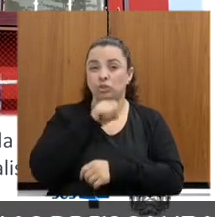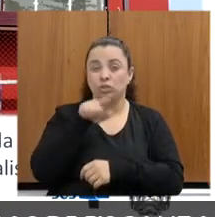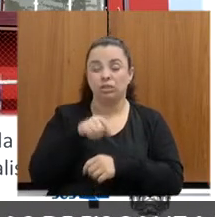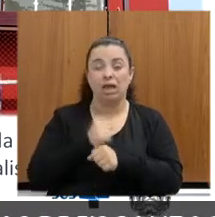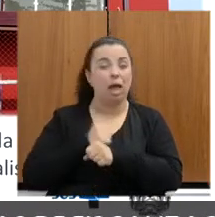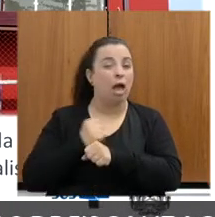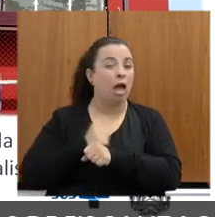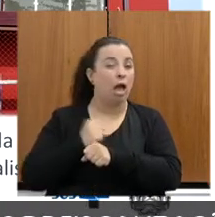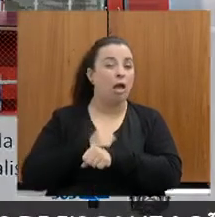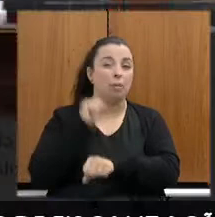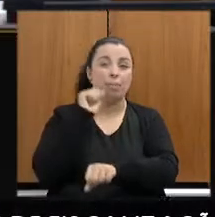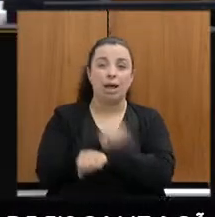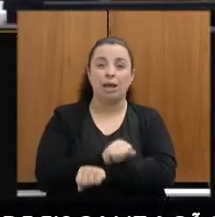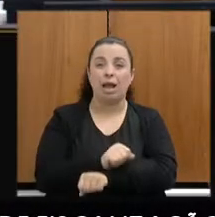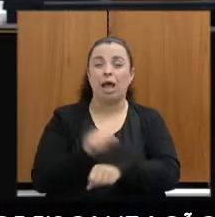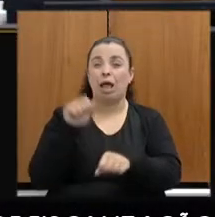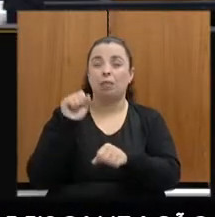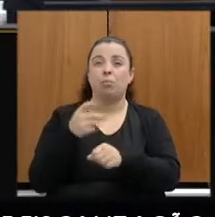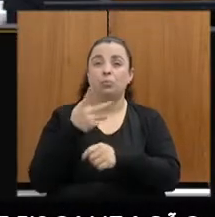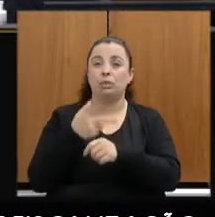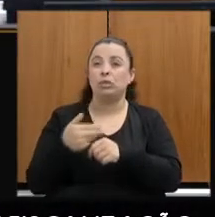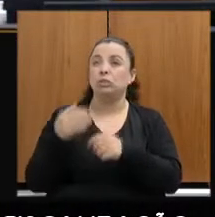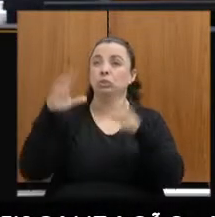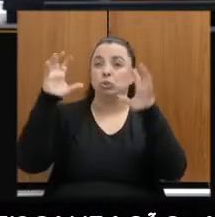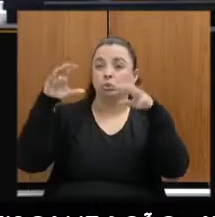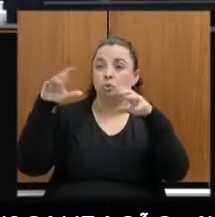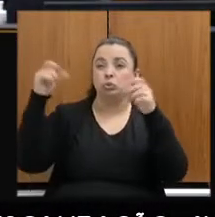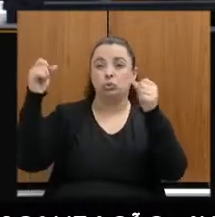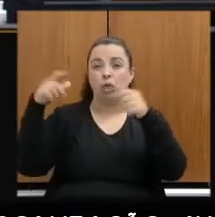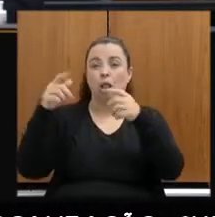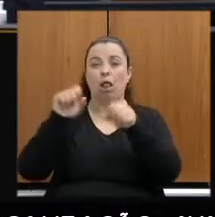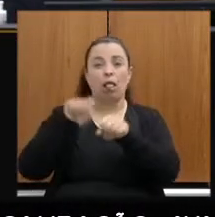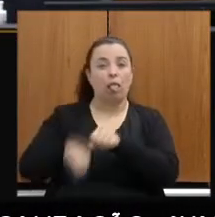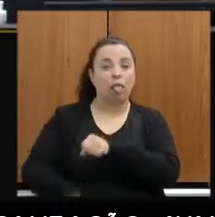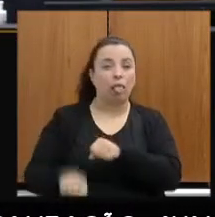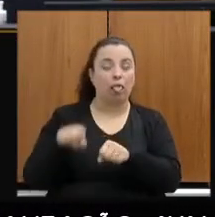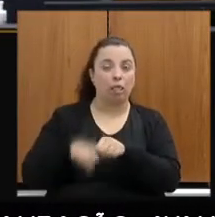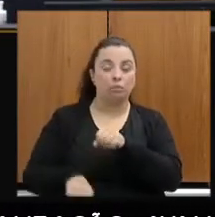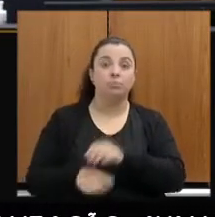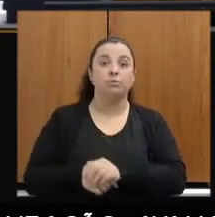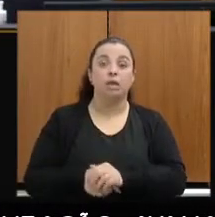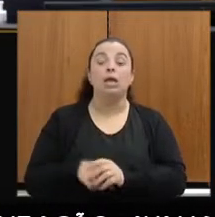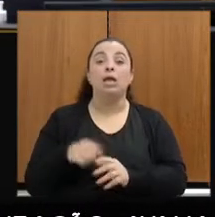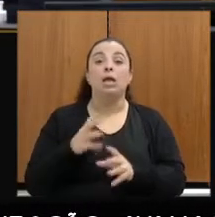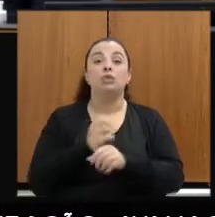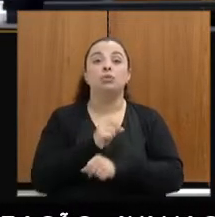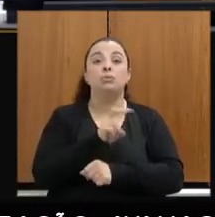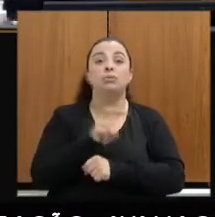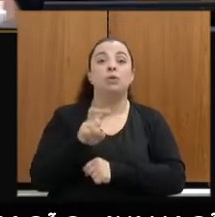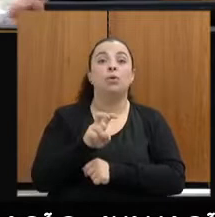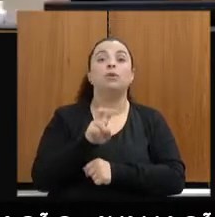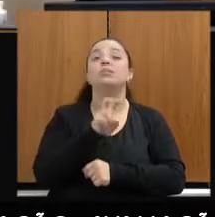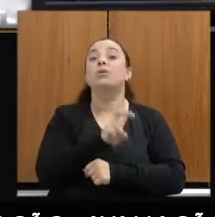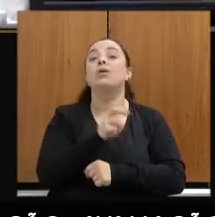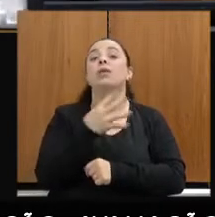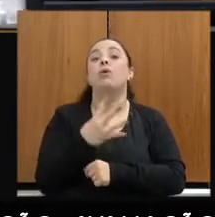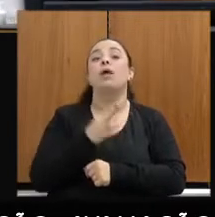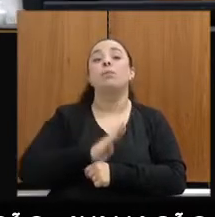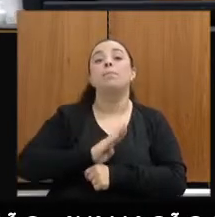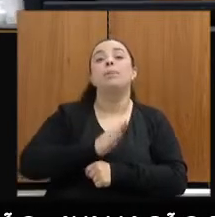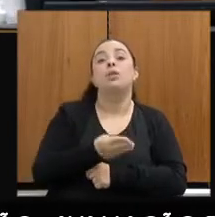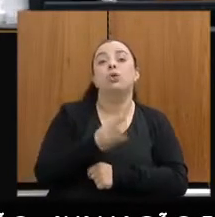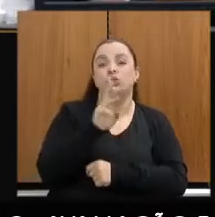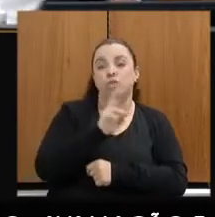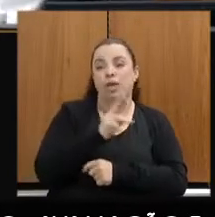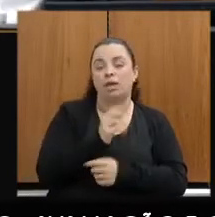ficaram anos parados deteriorando no tempo e nós fizemos o repasse de mais desse de 54 milhões de reais para terminar essa